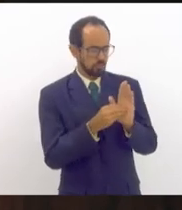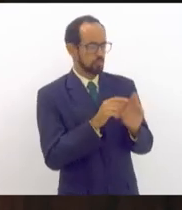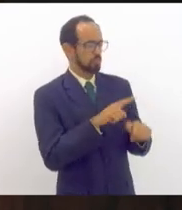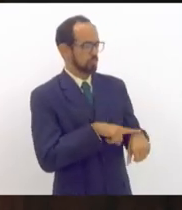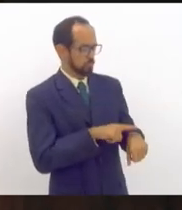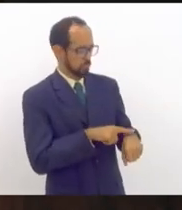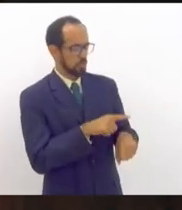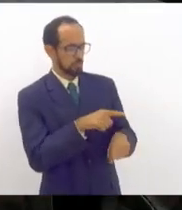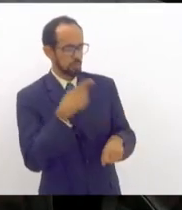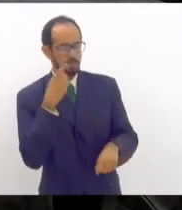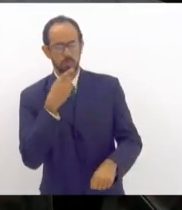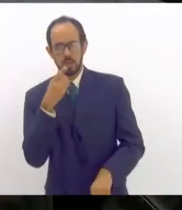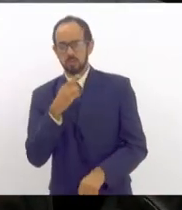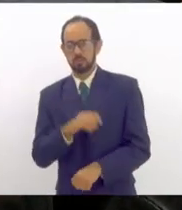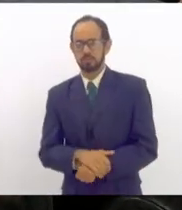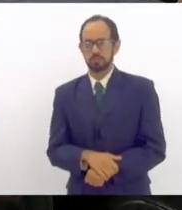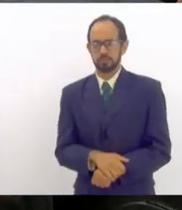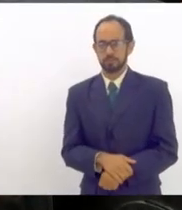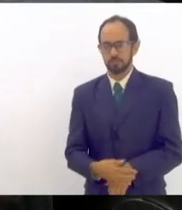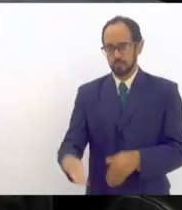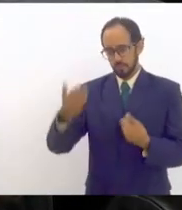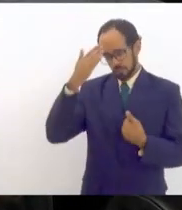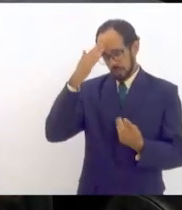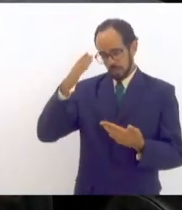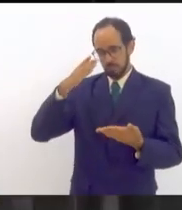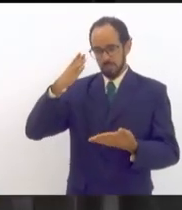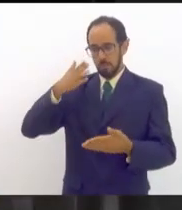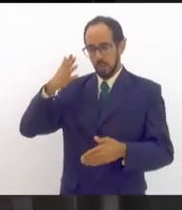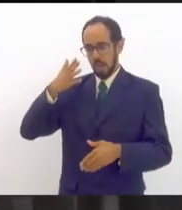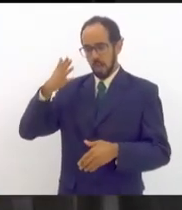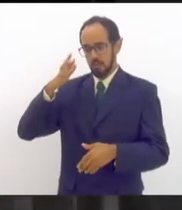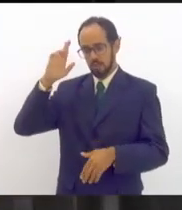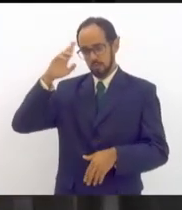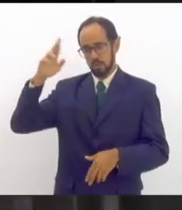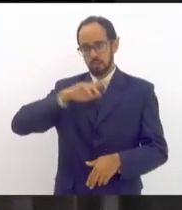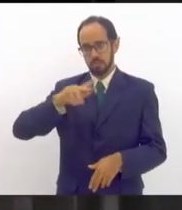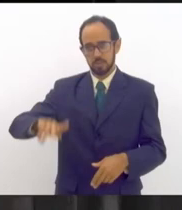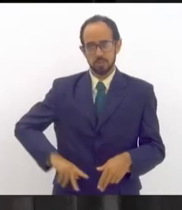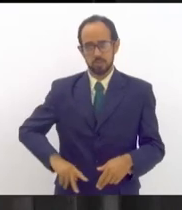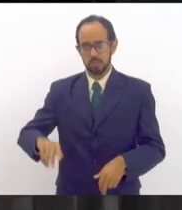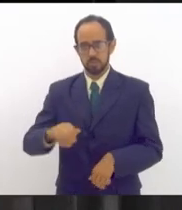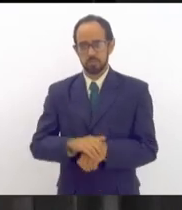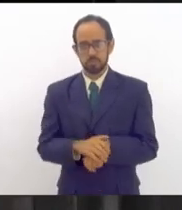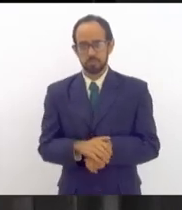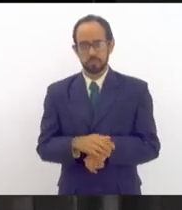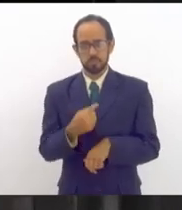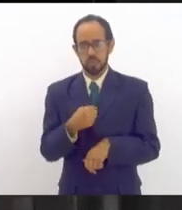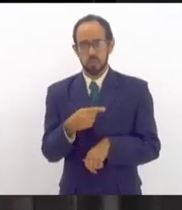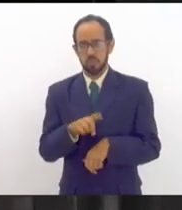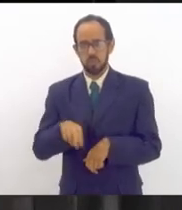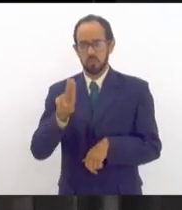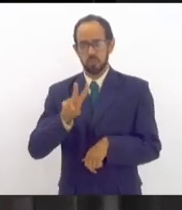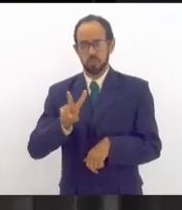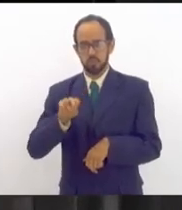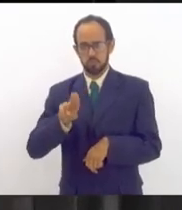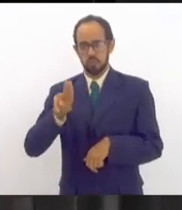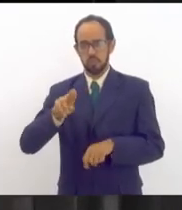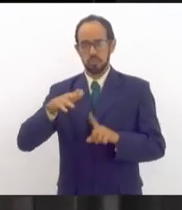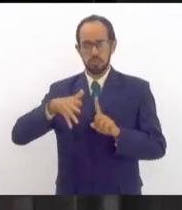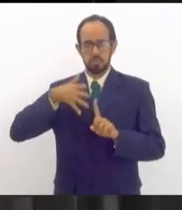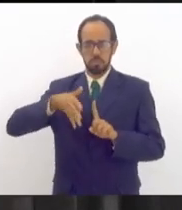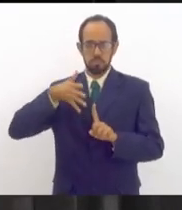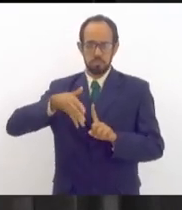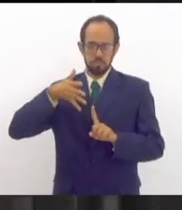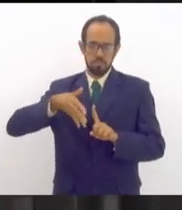Érica Obrigada pela palavra senhora presidenta eu não pretendo me alongar muito quero ser bem breve